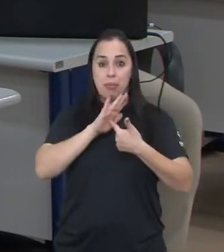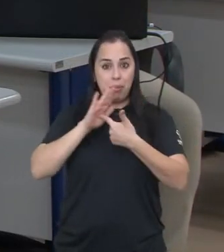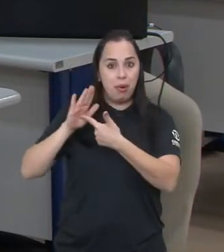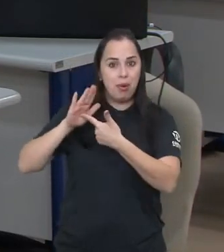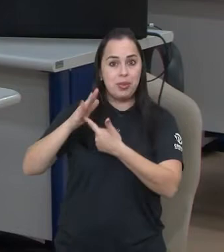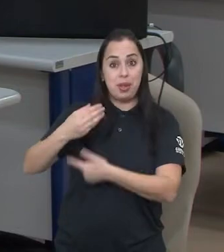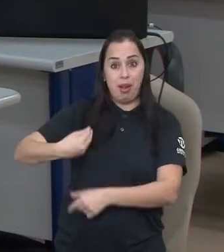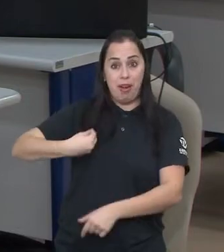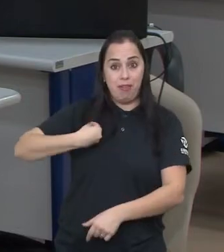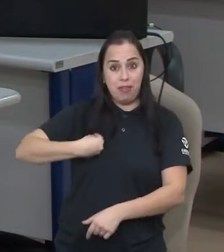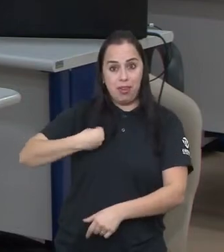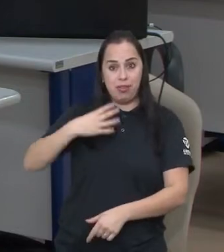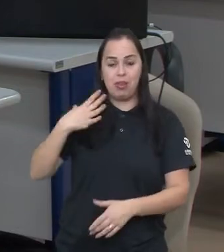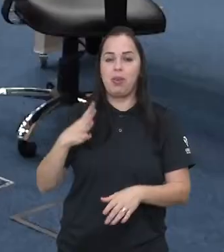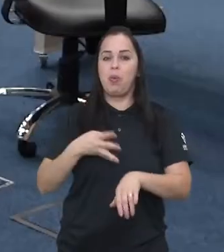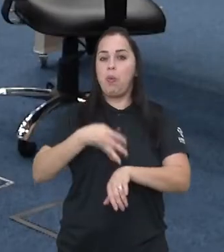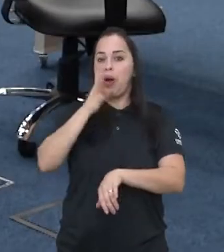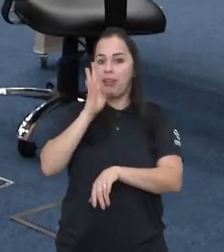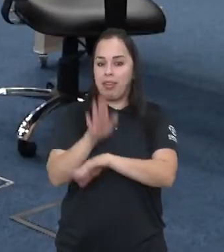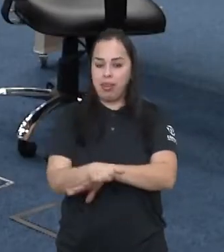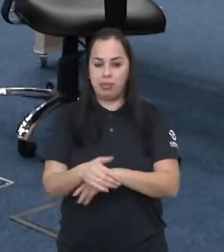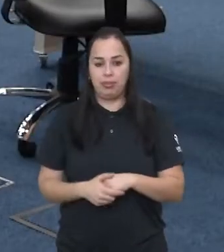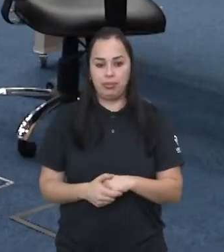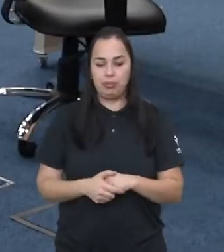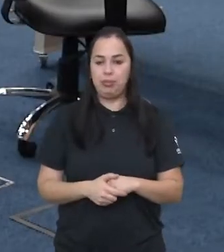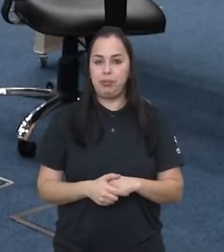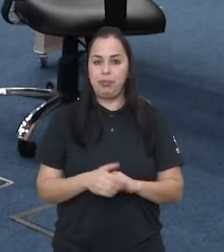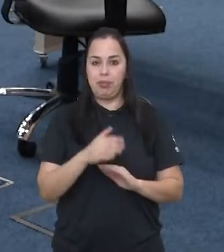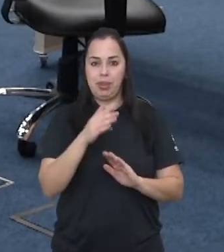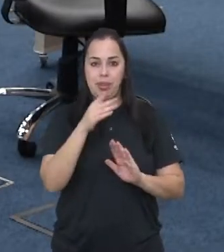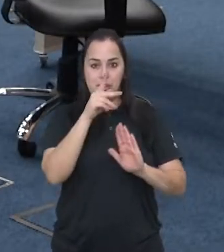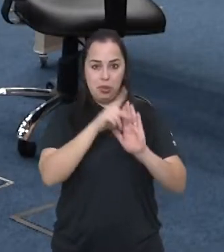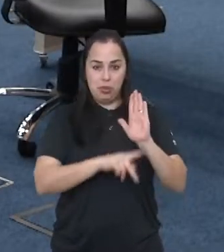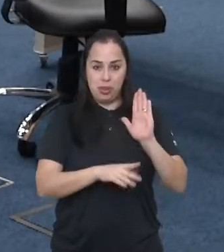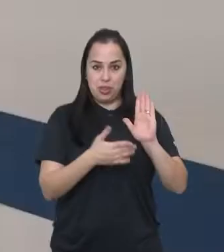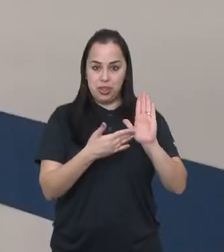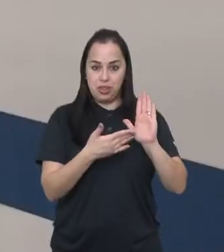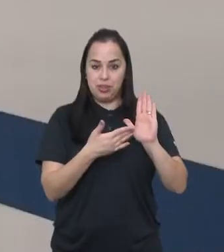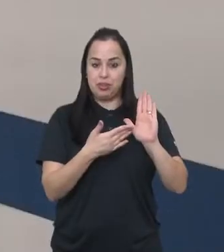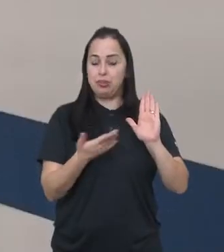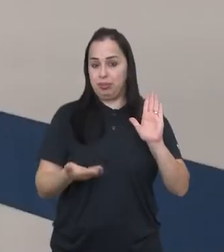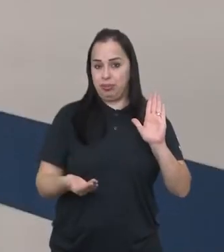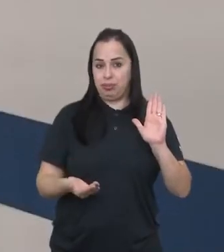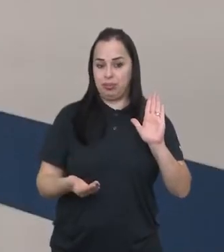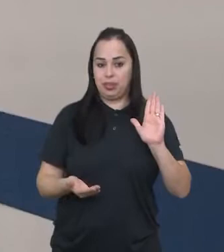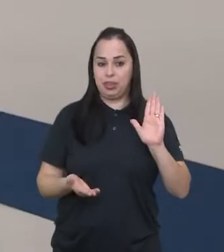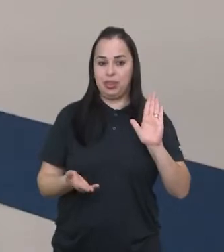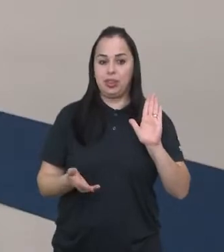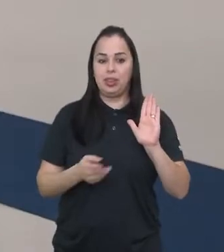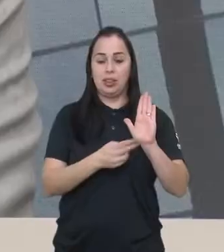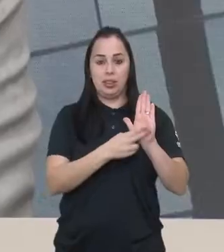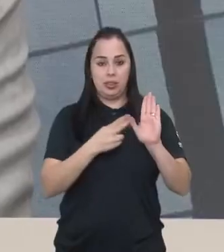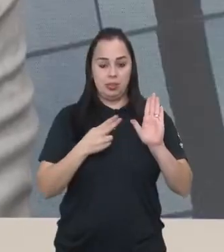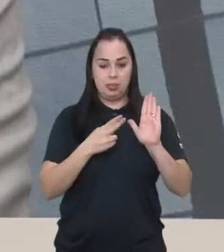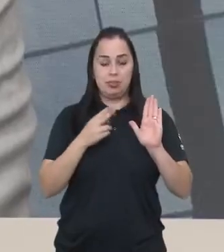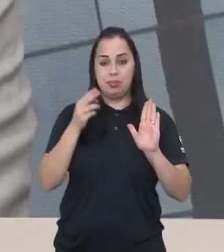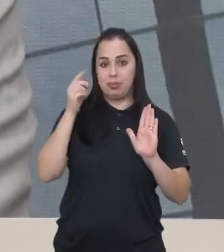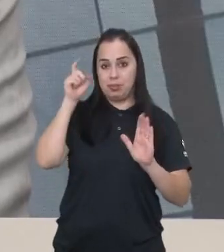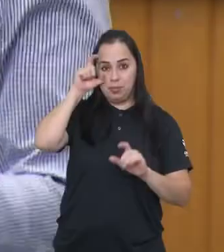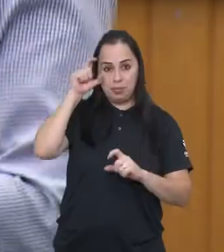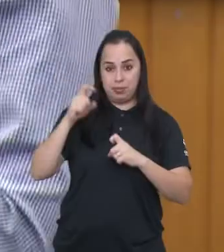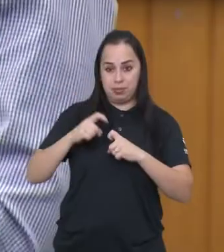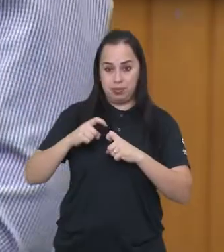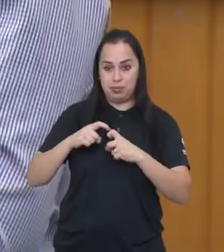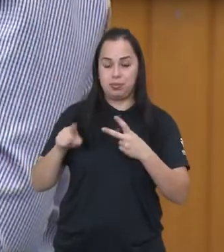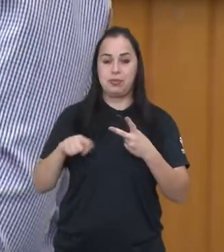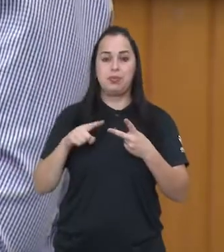a partir das 4 horas da tarde. Entre os projetos da pauta da sessão desta quinta está a matéria de autoria dos vereadores Dr.